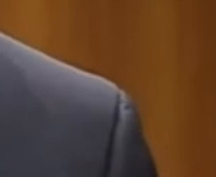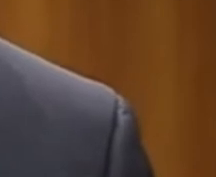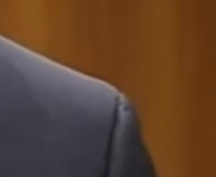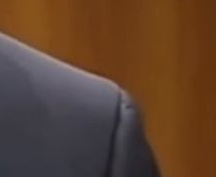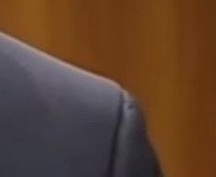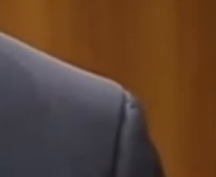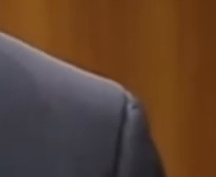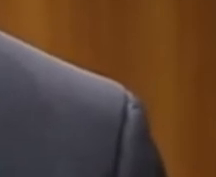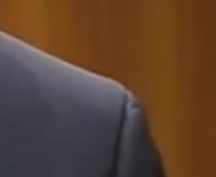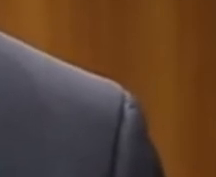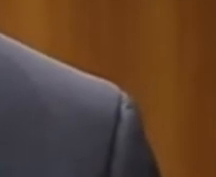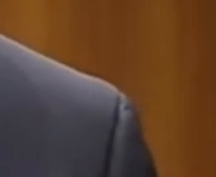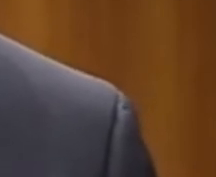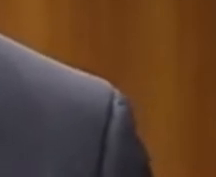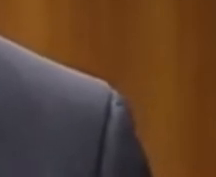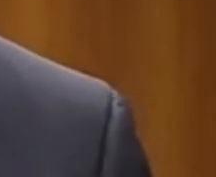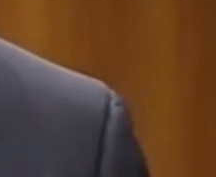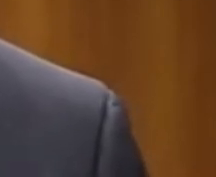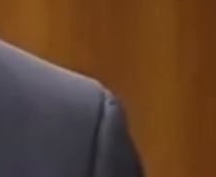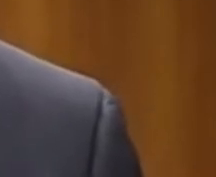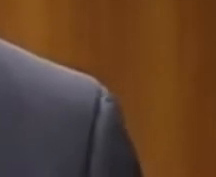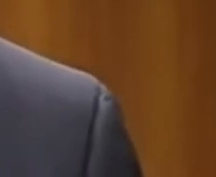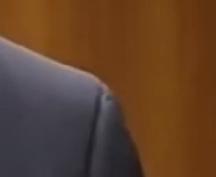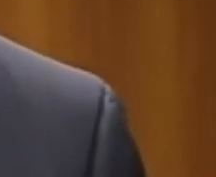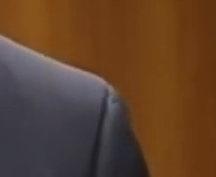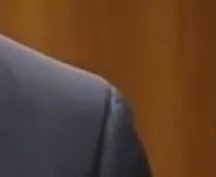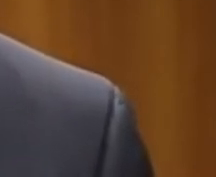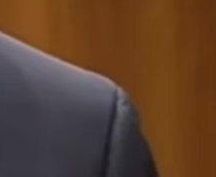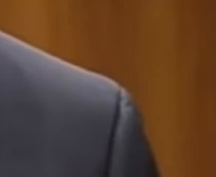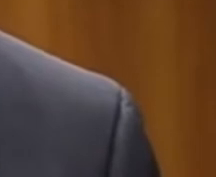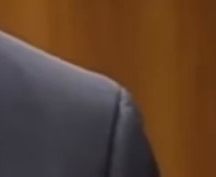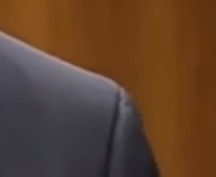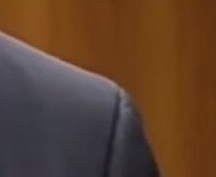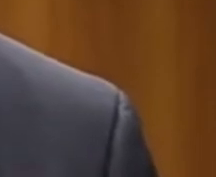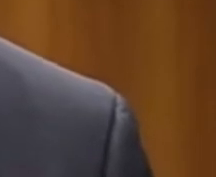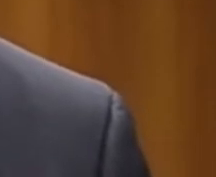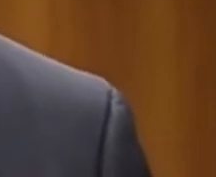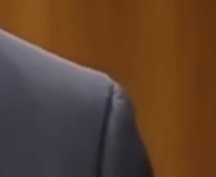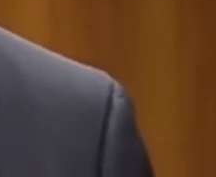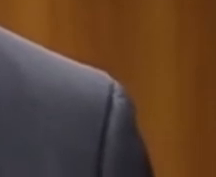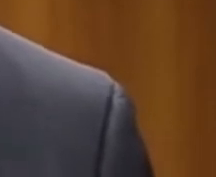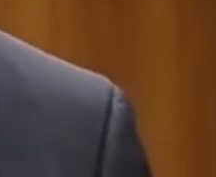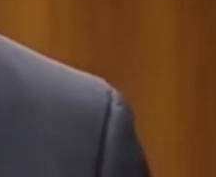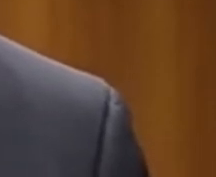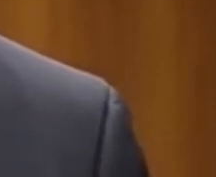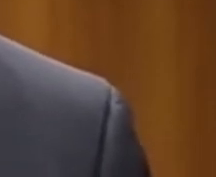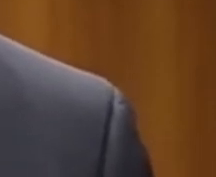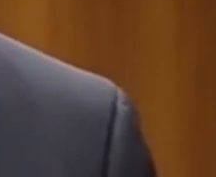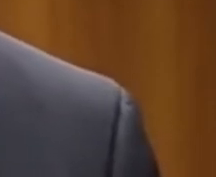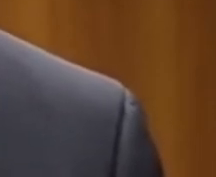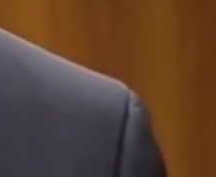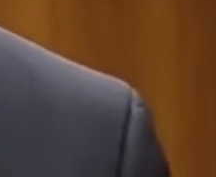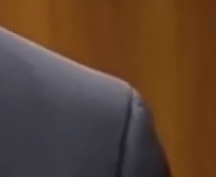meus colegas de Ministério Público, meus amigos e colegas servidores da Procuradoria da República no Pará, ambiente em